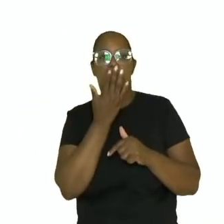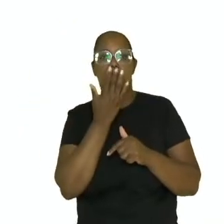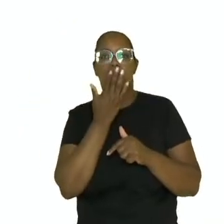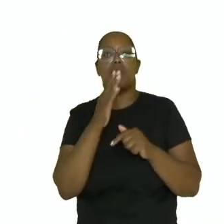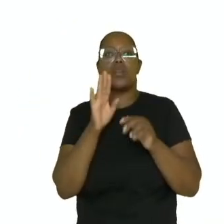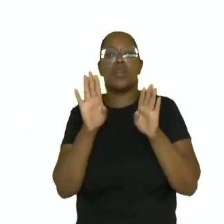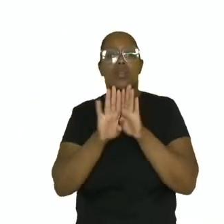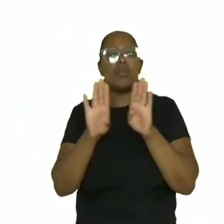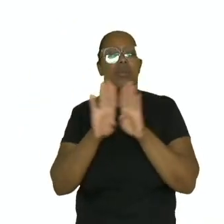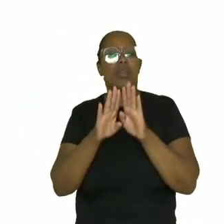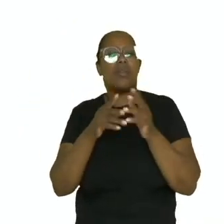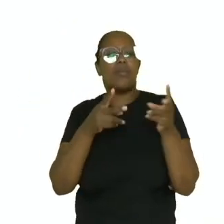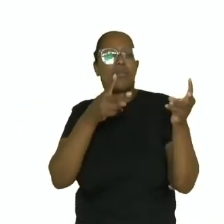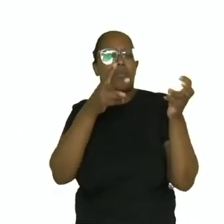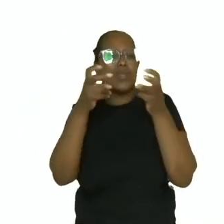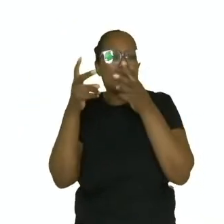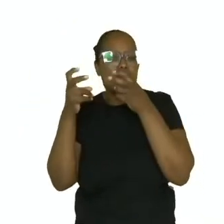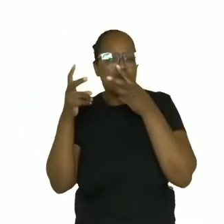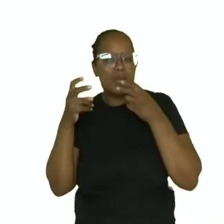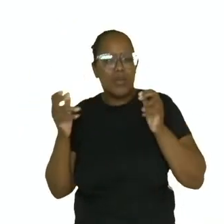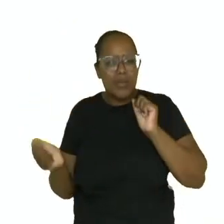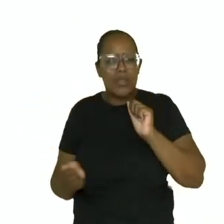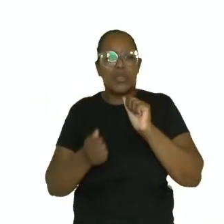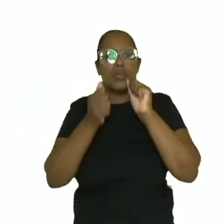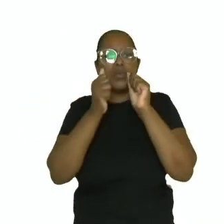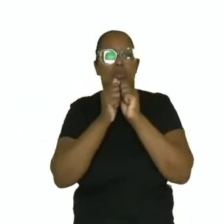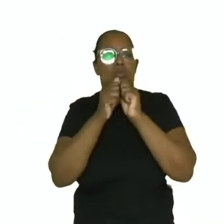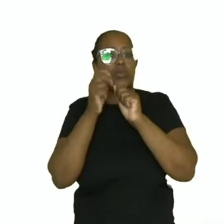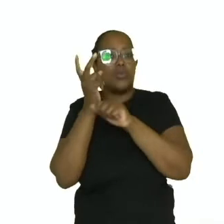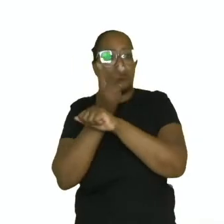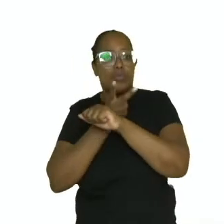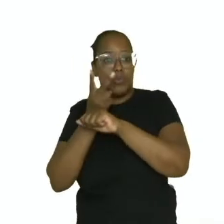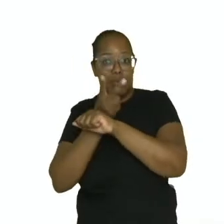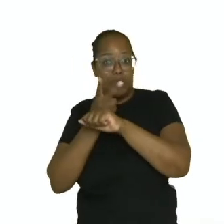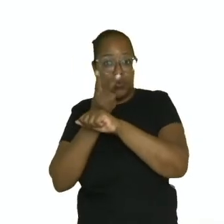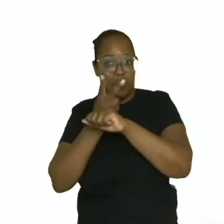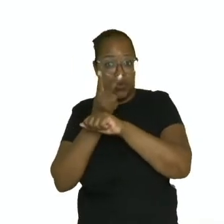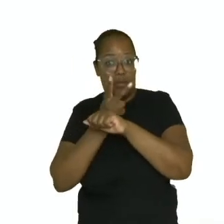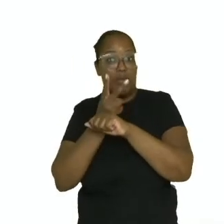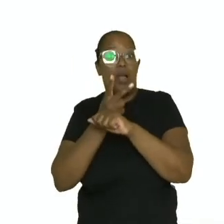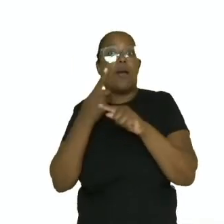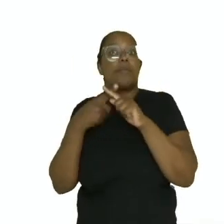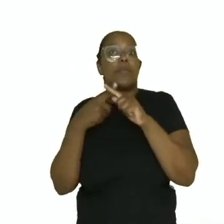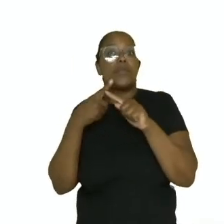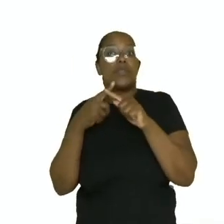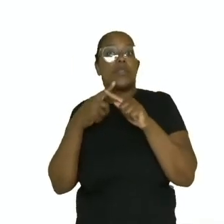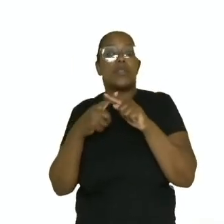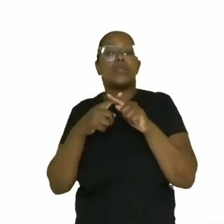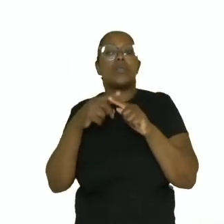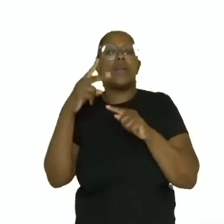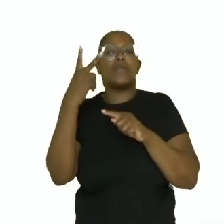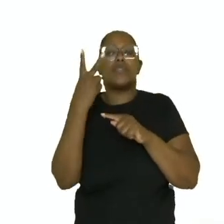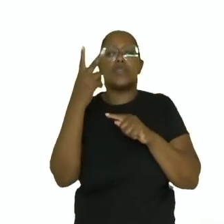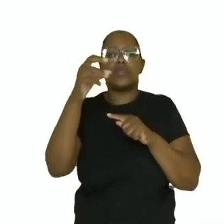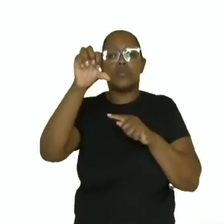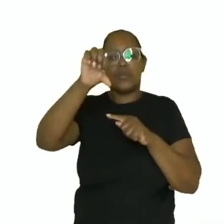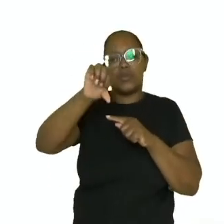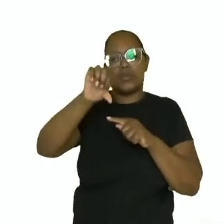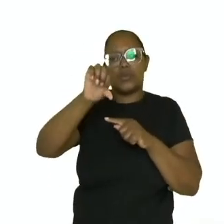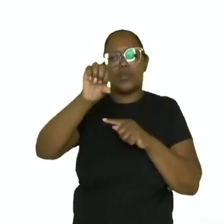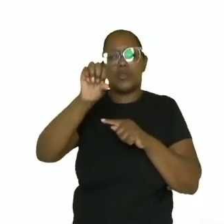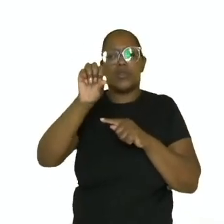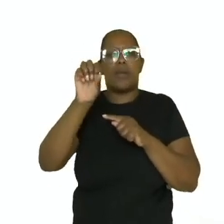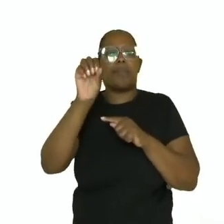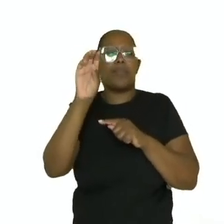Entre nessa obra e participe dela, procure por ela. É uma instalação de Luiz Erbini para a 29ª Bienal de São Paulo, realizada